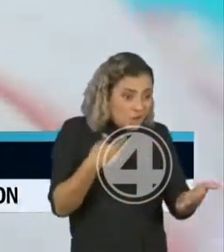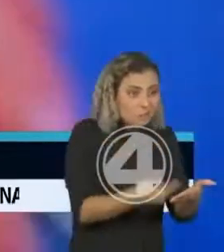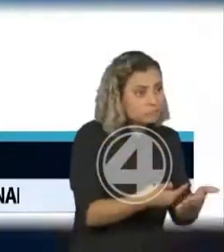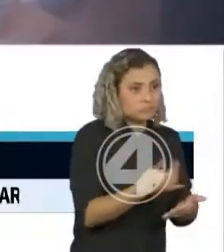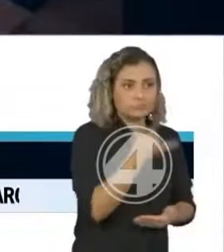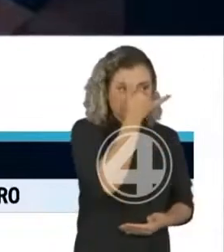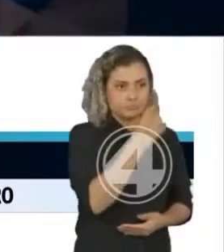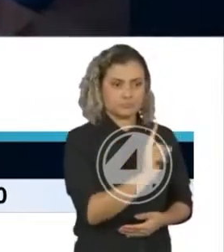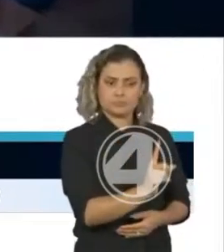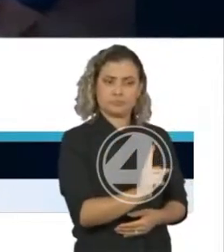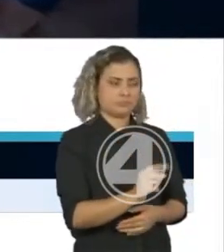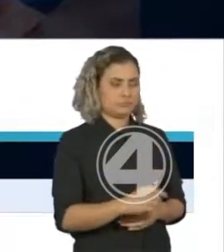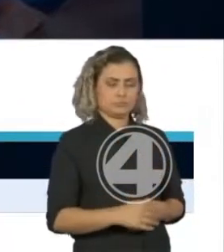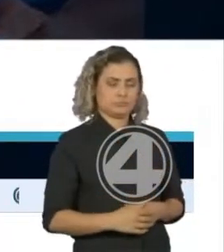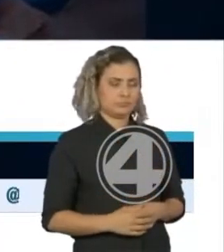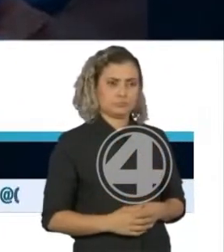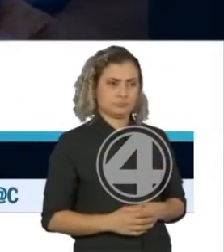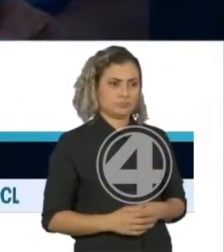prazo